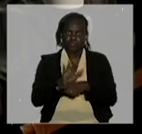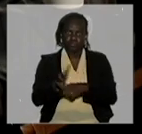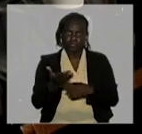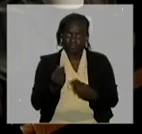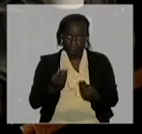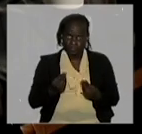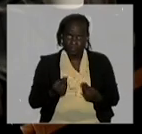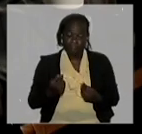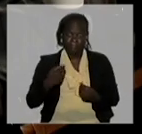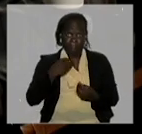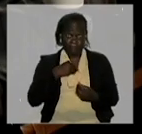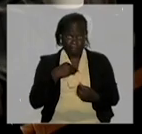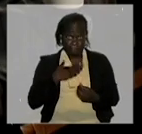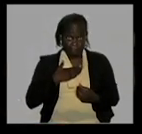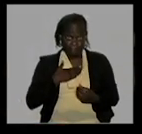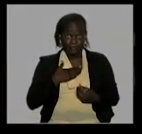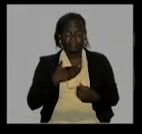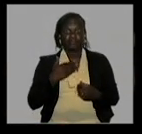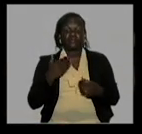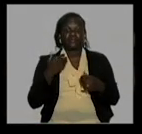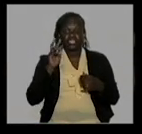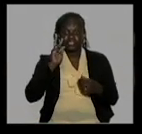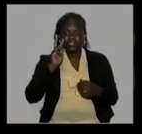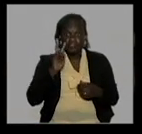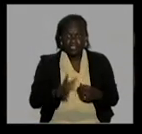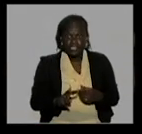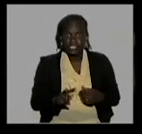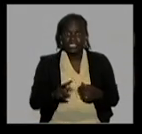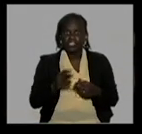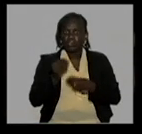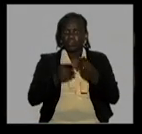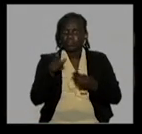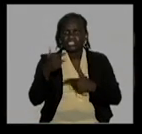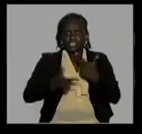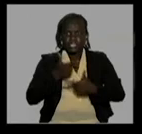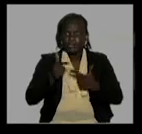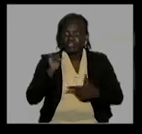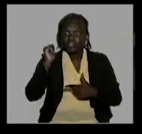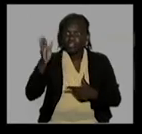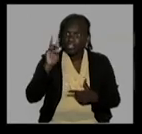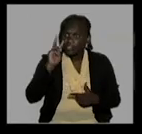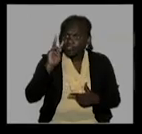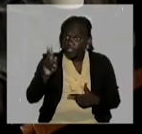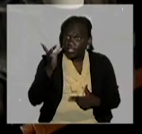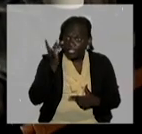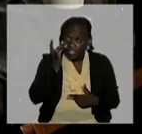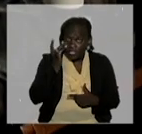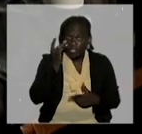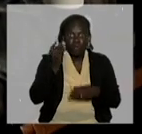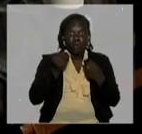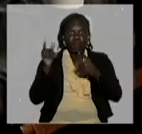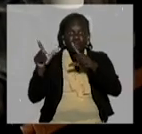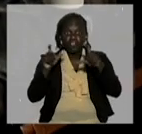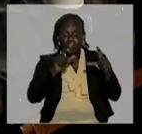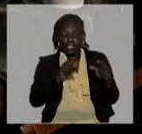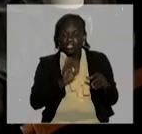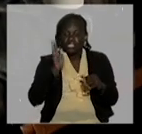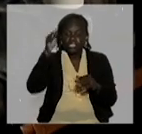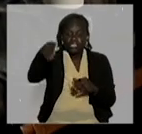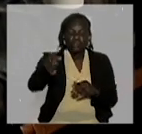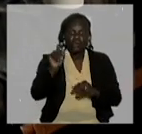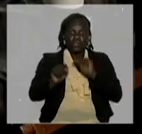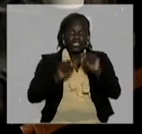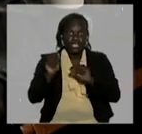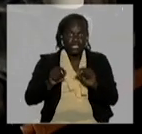assim. Para mim, para eu poder ver como é que eles estavam trabalhando lá fora, né? Para onde a fotografia